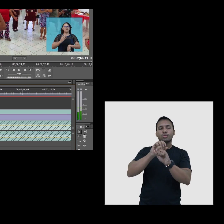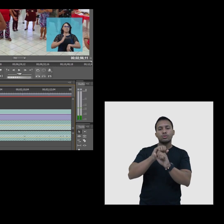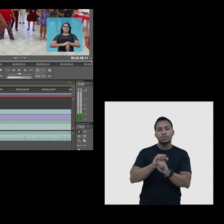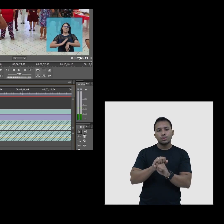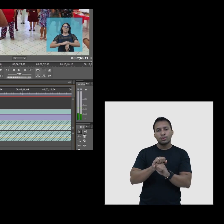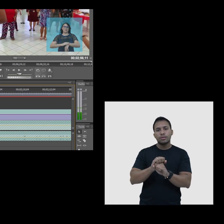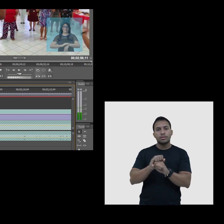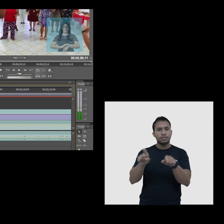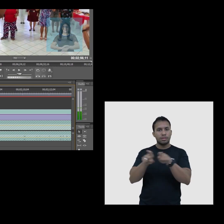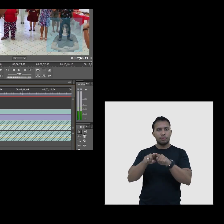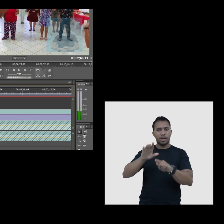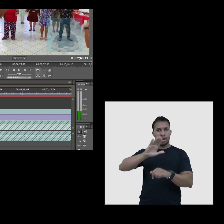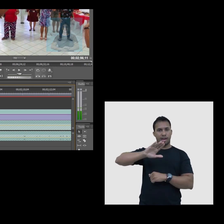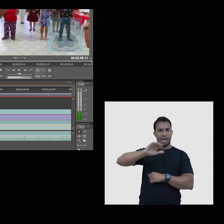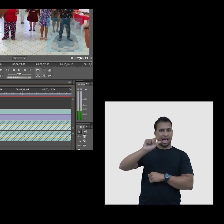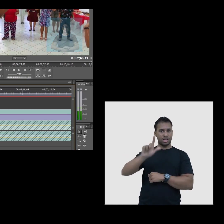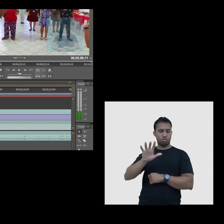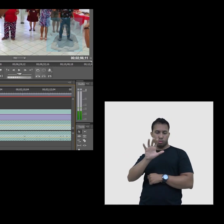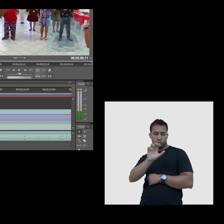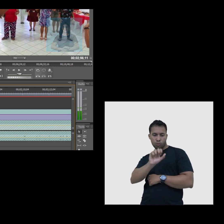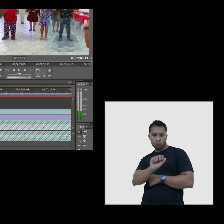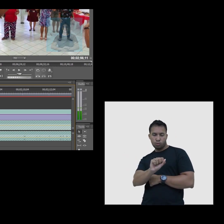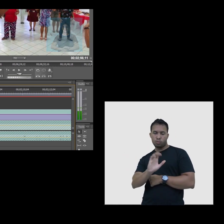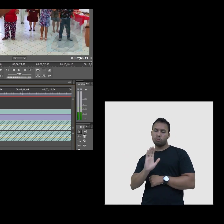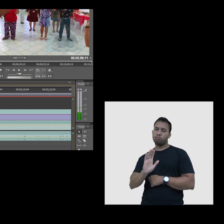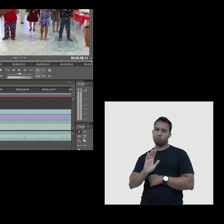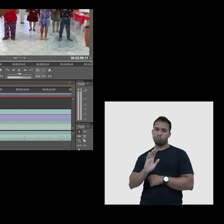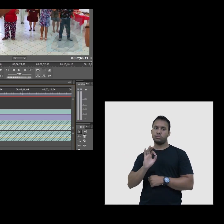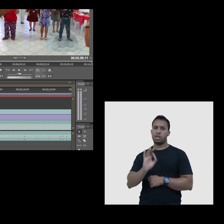percebe aqui que sai suavemente, ó, o intérprete da cena.